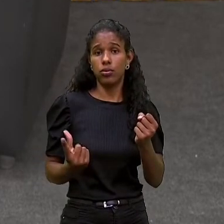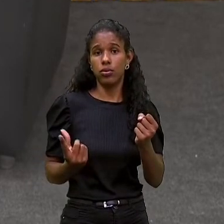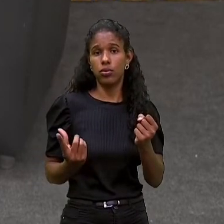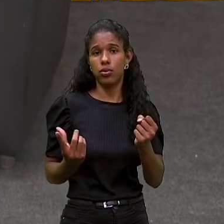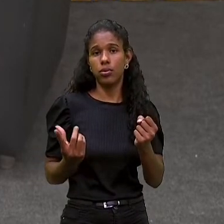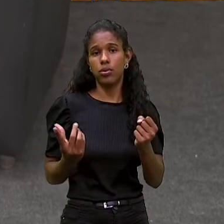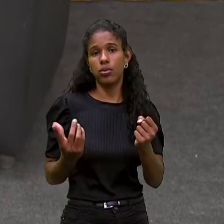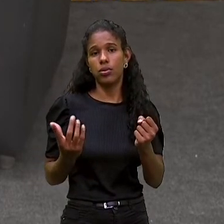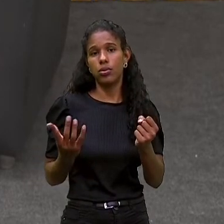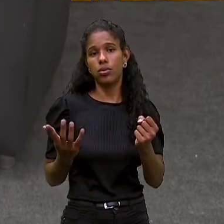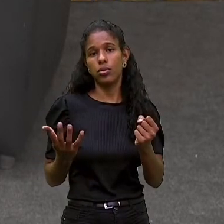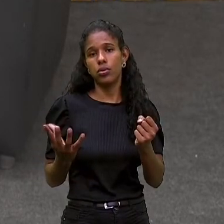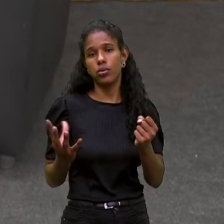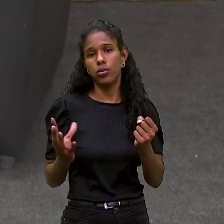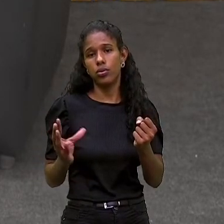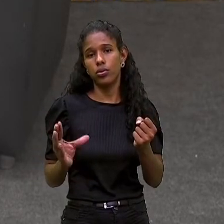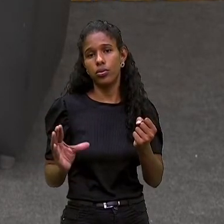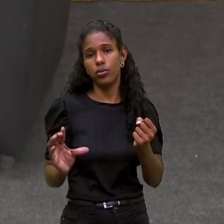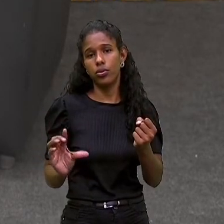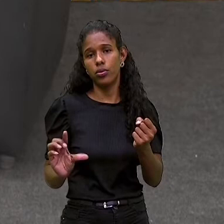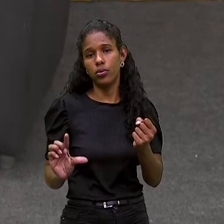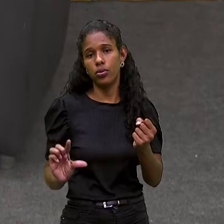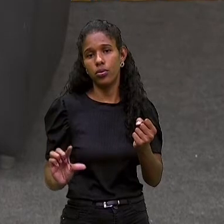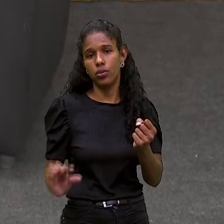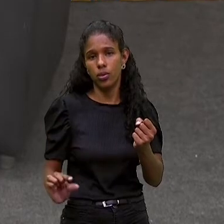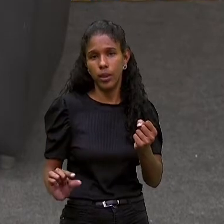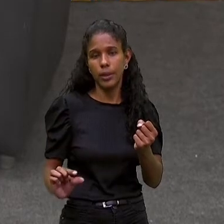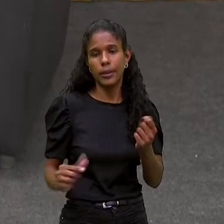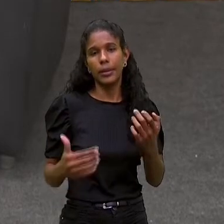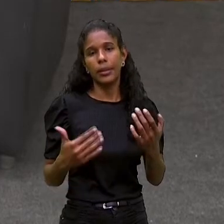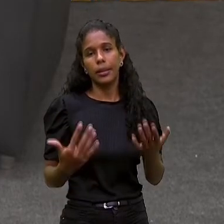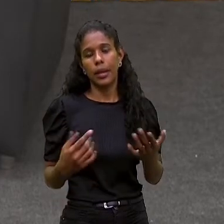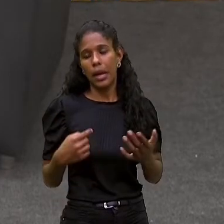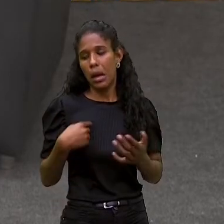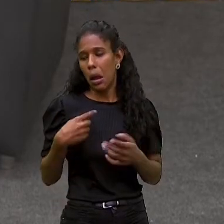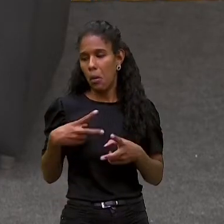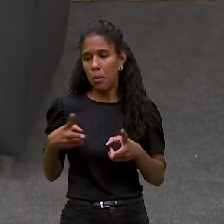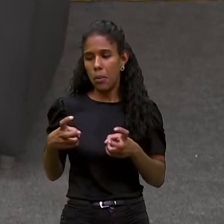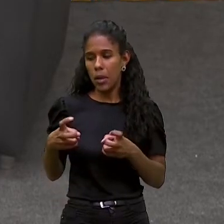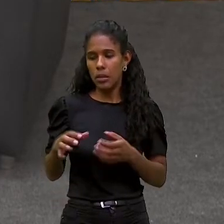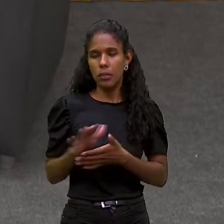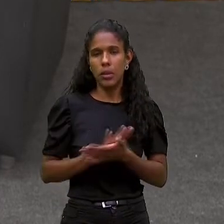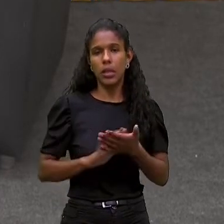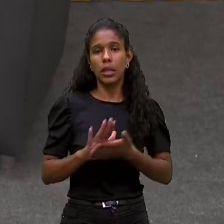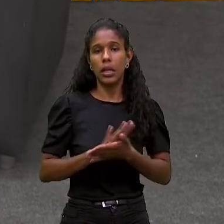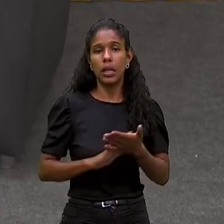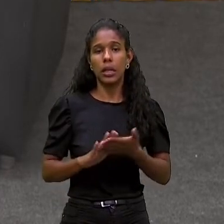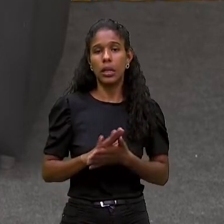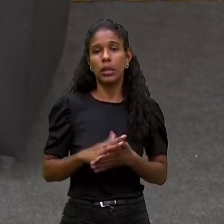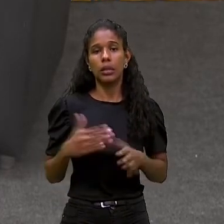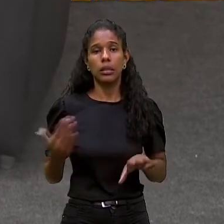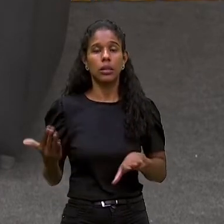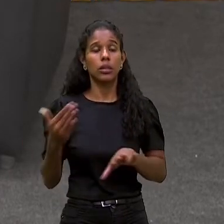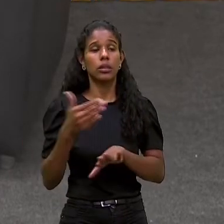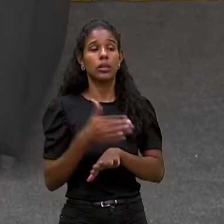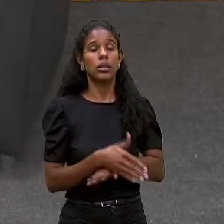lugar tranquilo, era domingo à tarde. E era uma tarde de domingo, estava muito, muito bacana. Minha esposa sentou